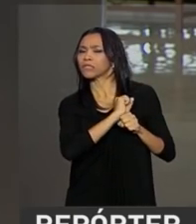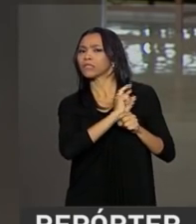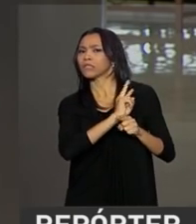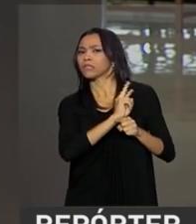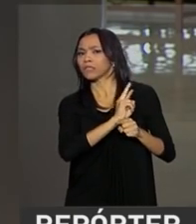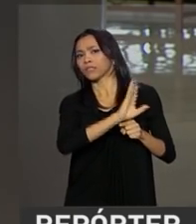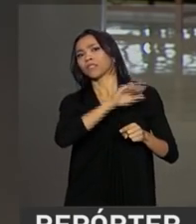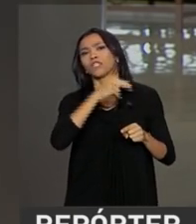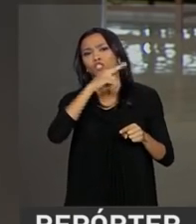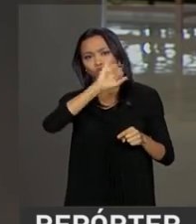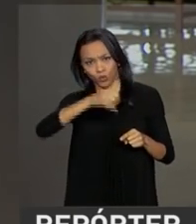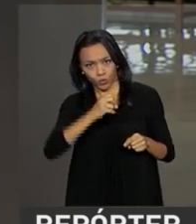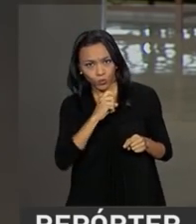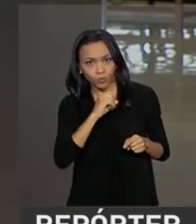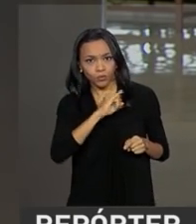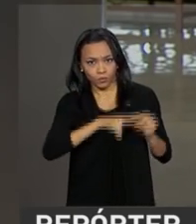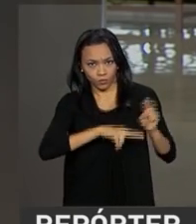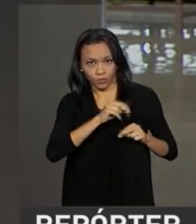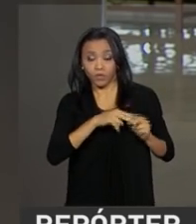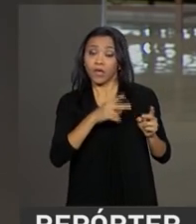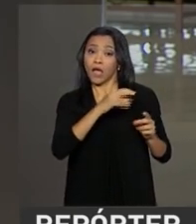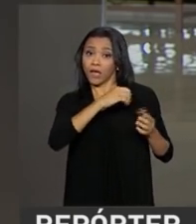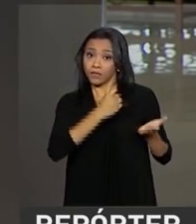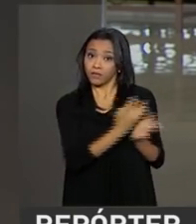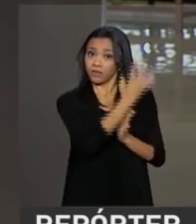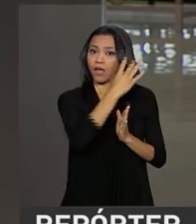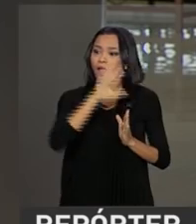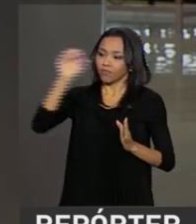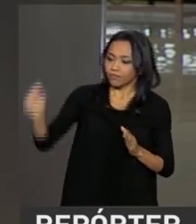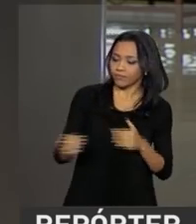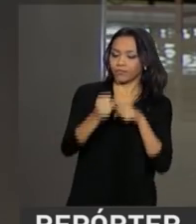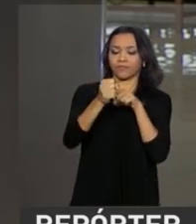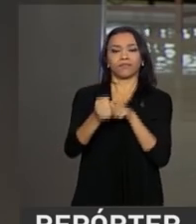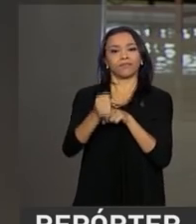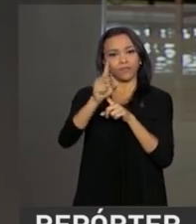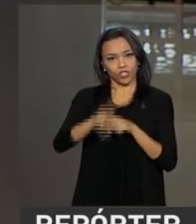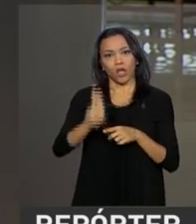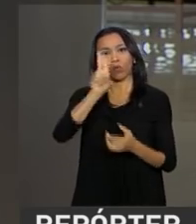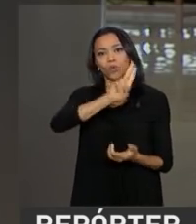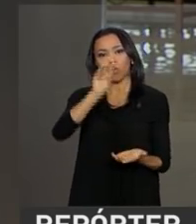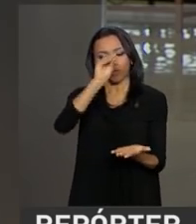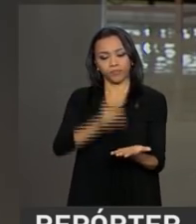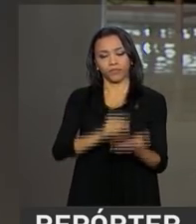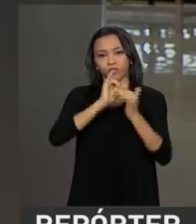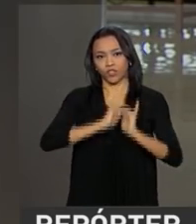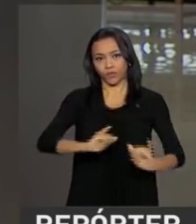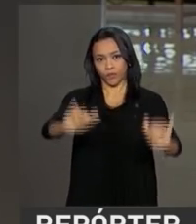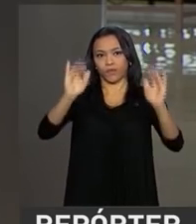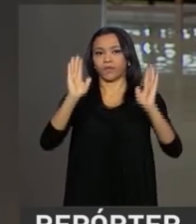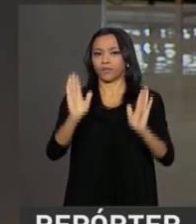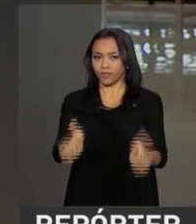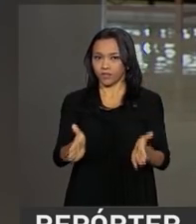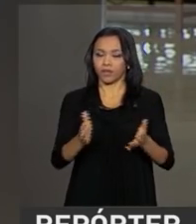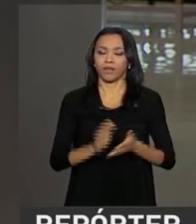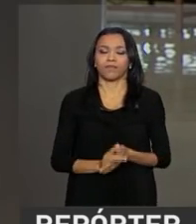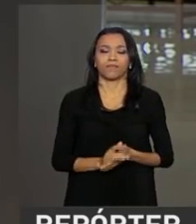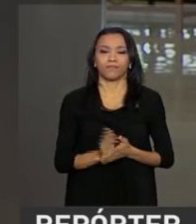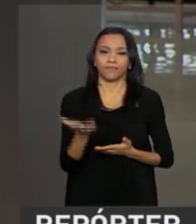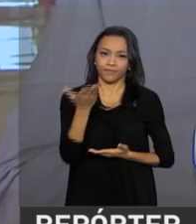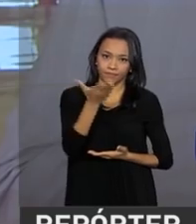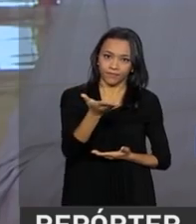deste ano. A nomeação de Marx Beltrão foi publicada no Diário Oficial da União desta quarta-feira. Zé Luiz, volto com